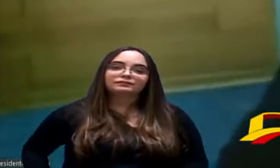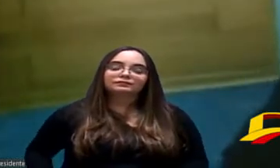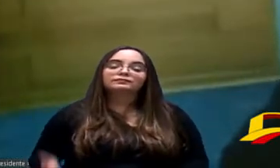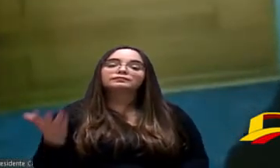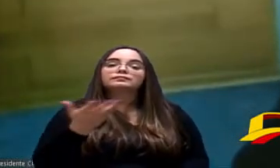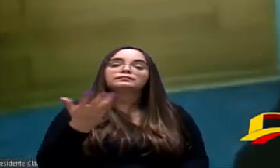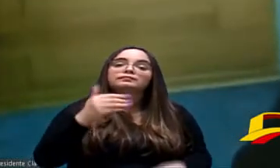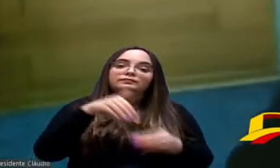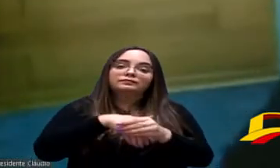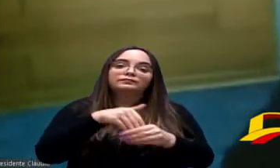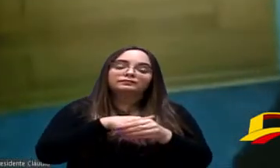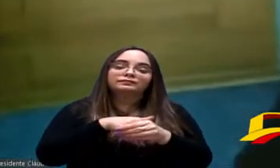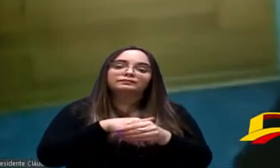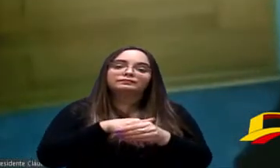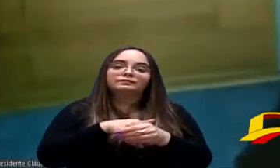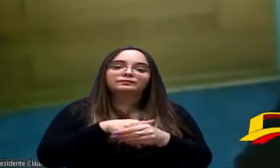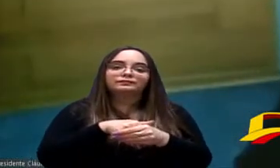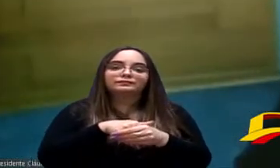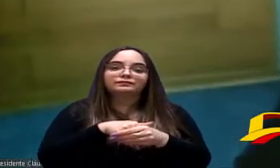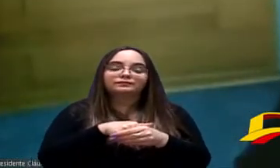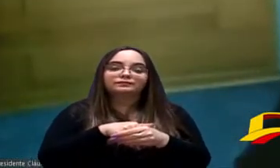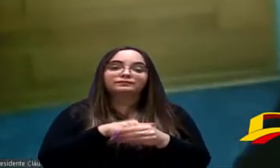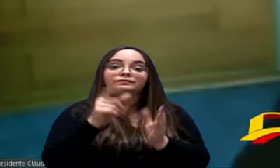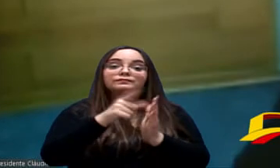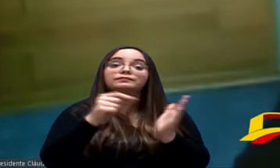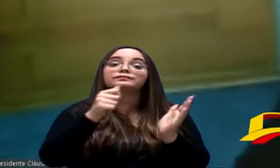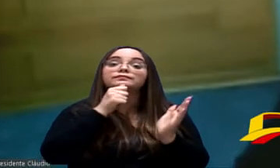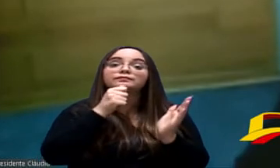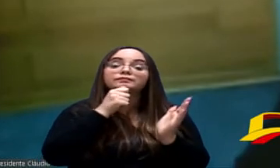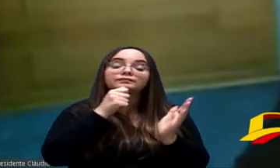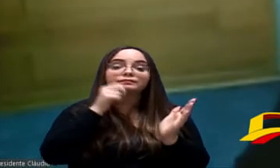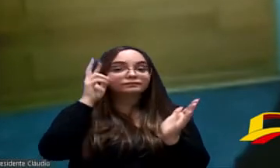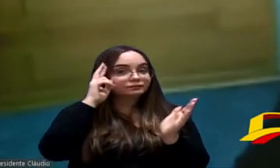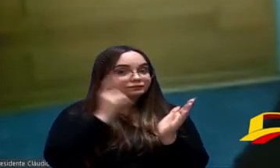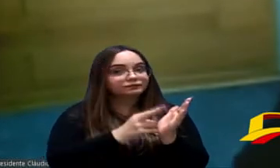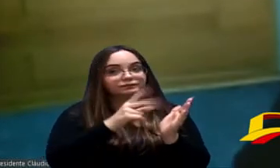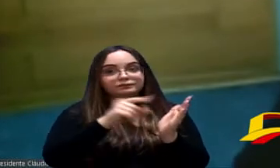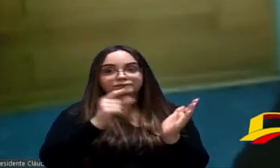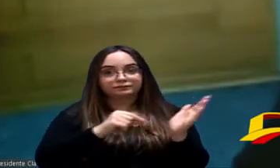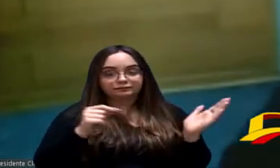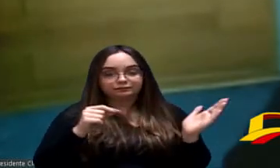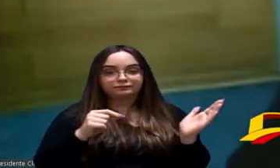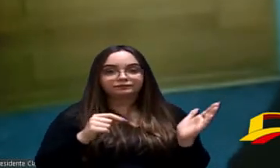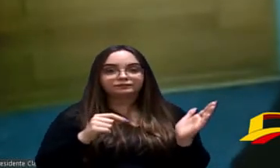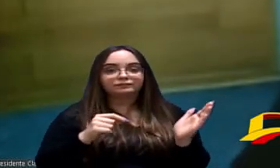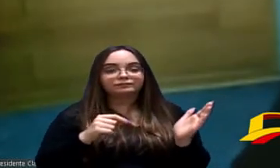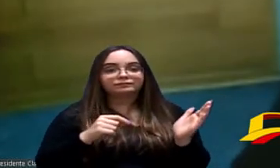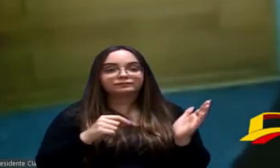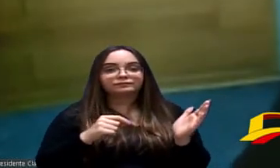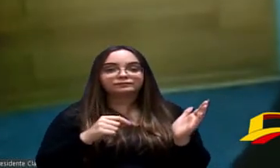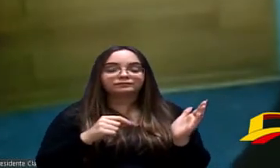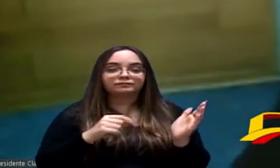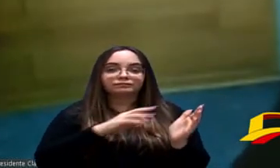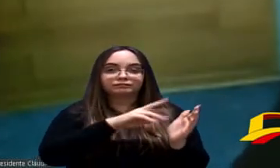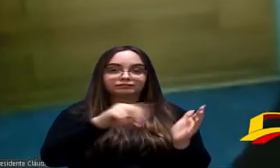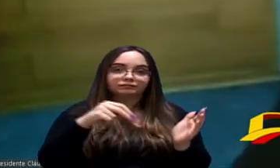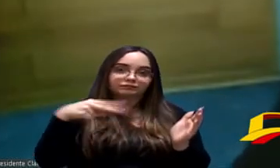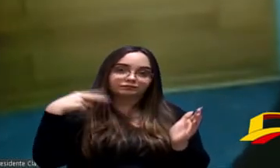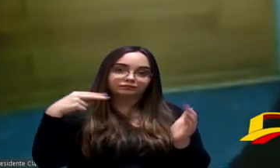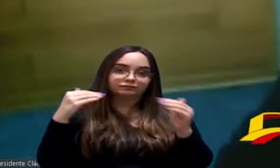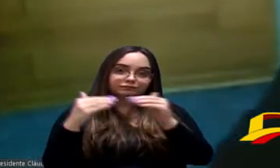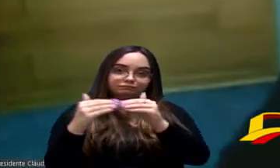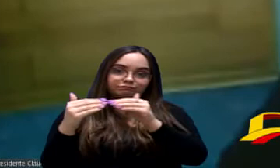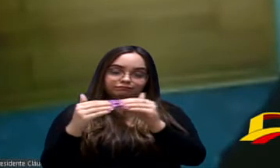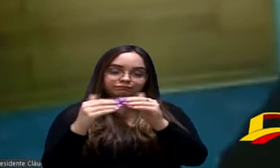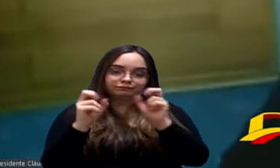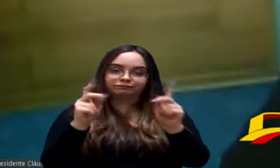em votação os requerimentos não destacados, respeitando os destaques. Então, eu coloco em votação, os vereadores que concordam, permaneçam como